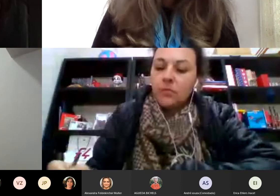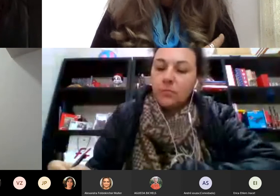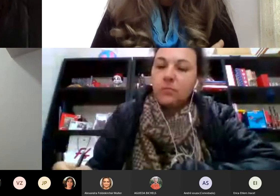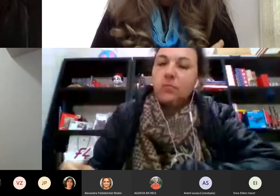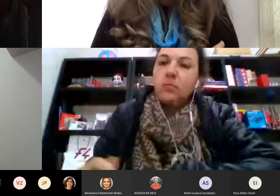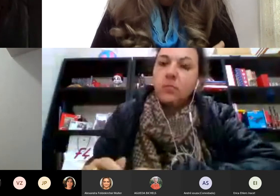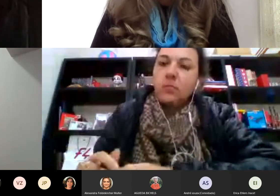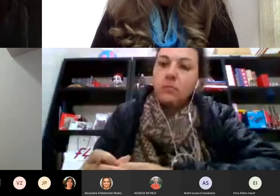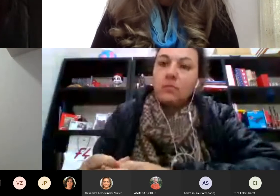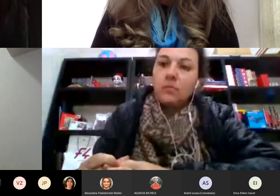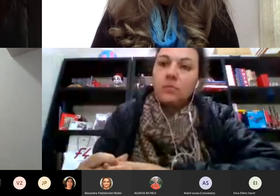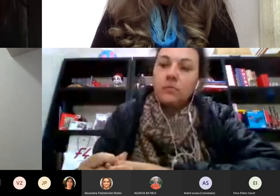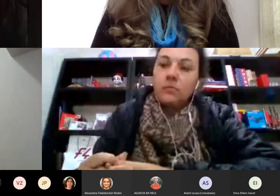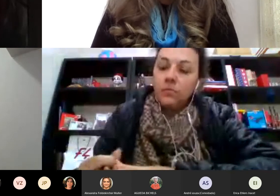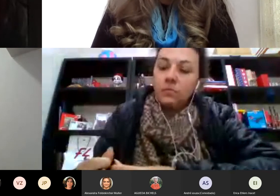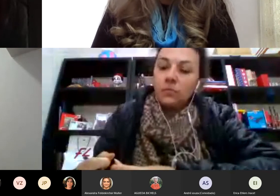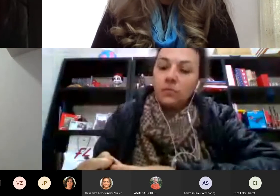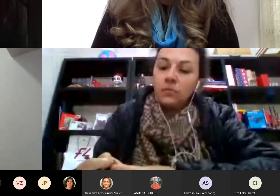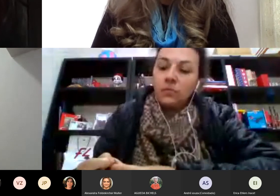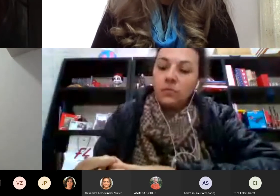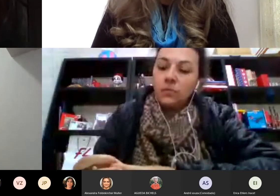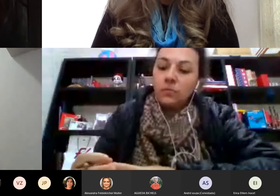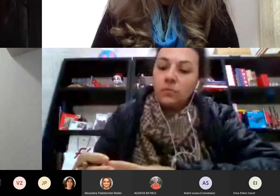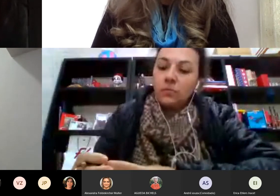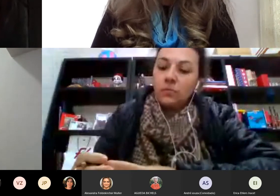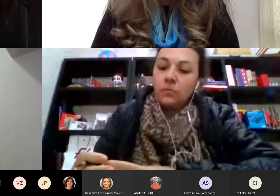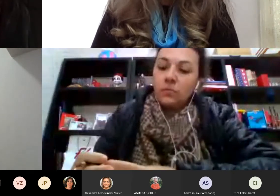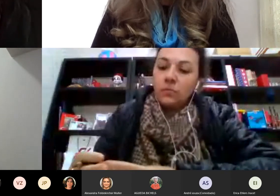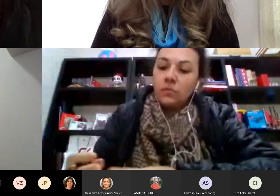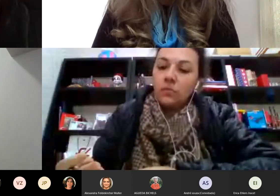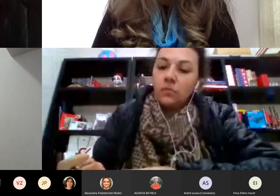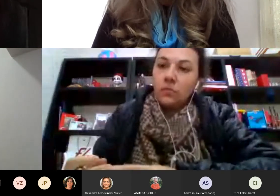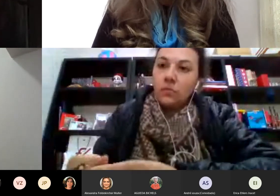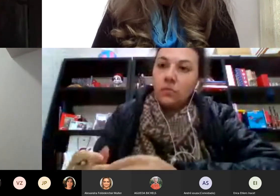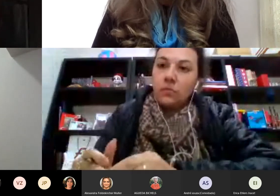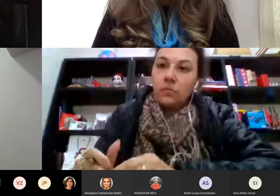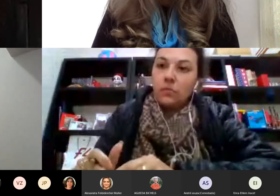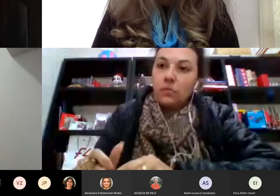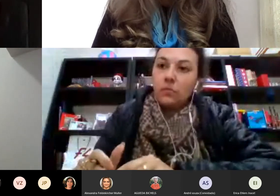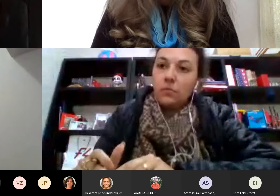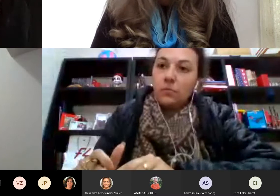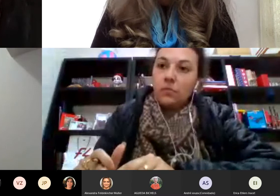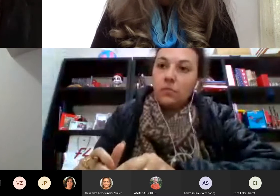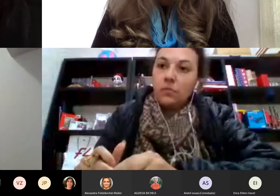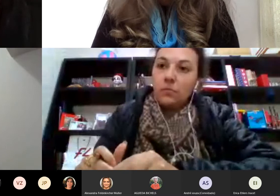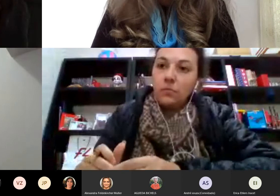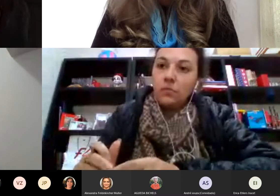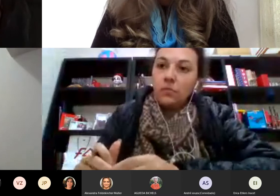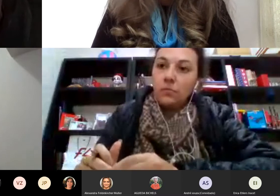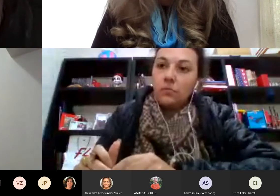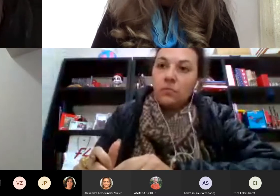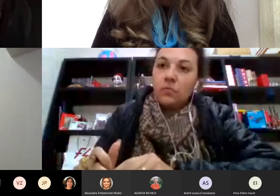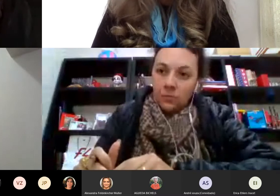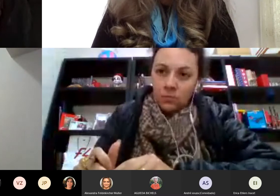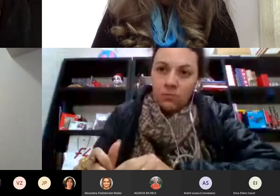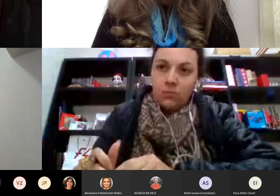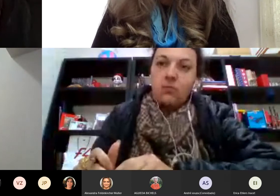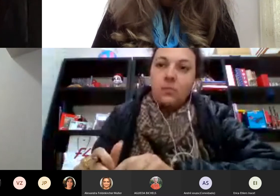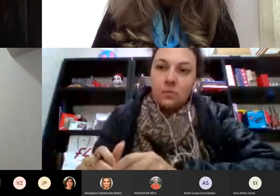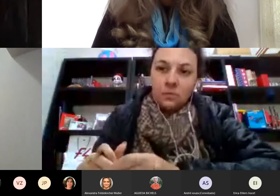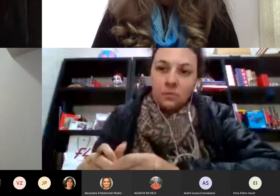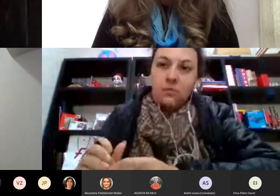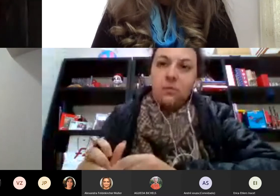tecnologia como ferramenta, essa transformação da questão de uma teoria da ação para um ato conectivo, o que isso, na verdade, muda, o que